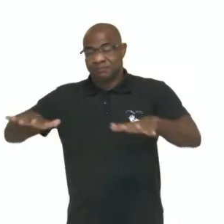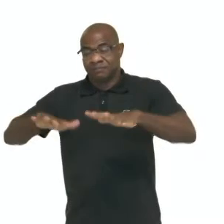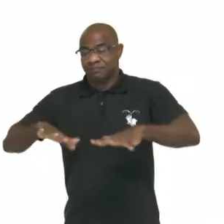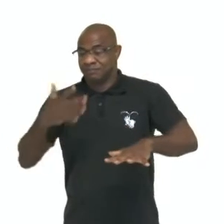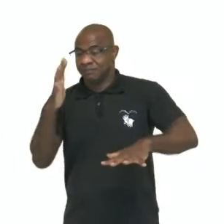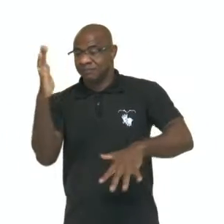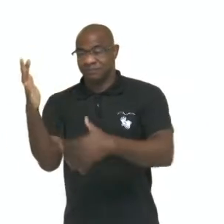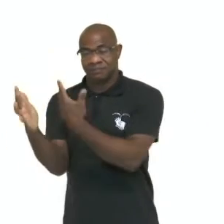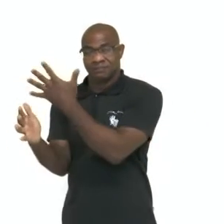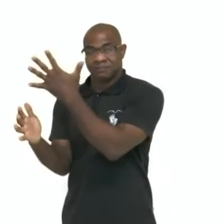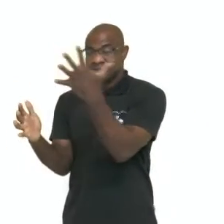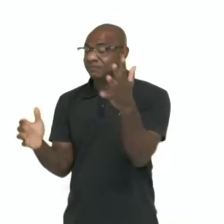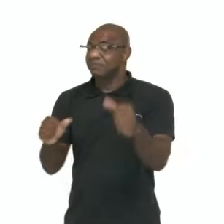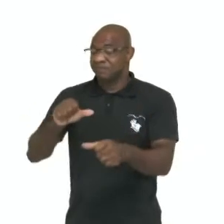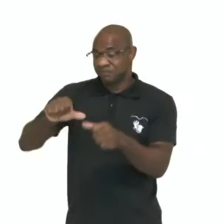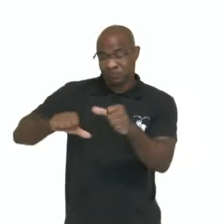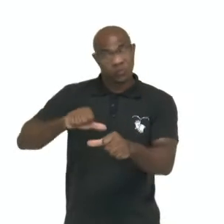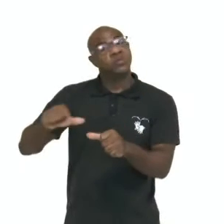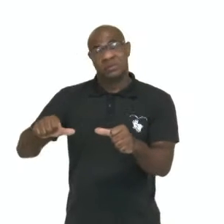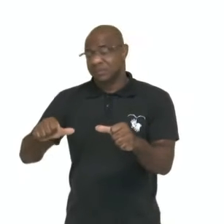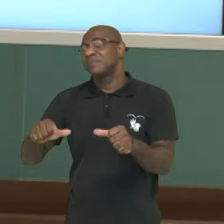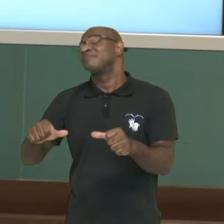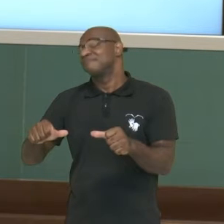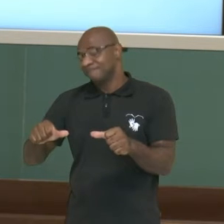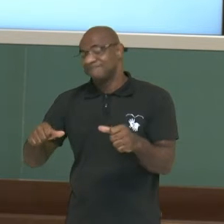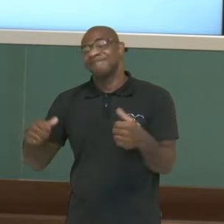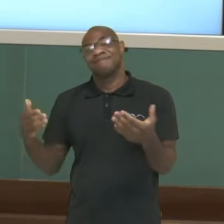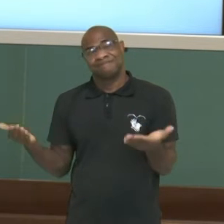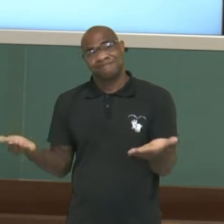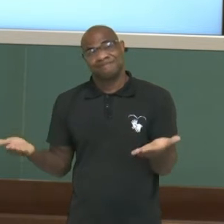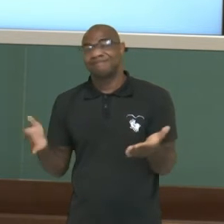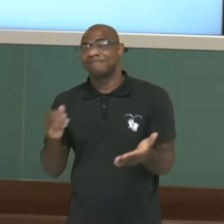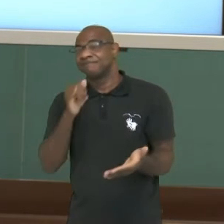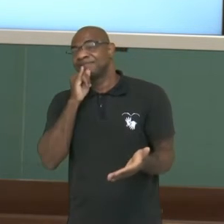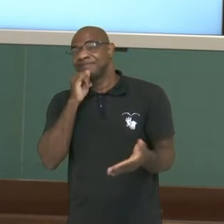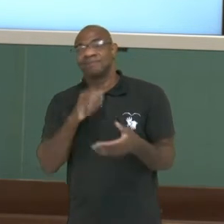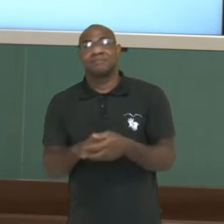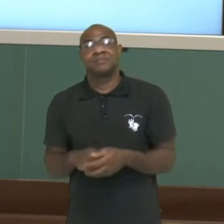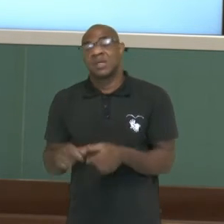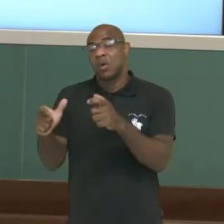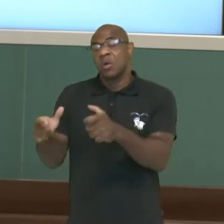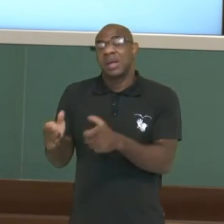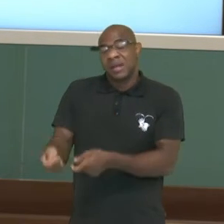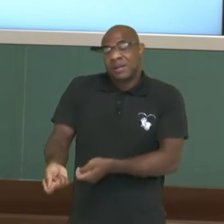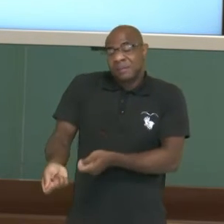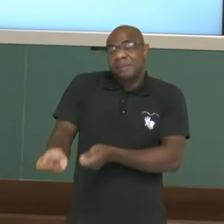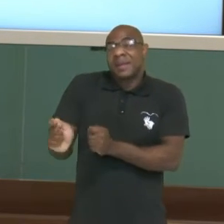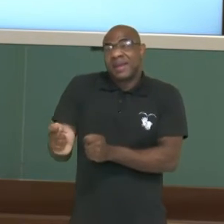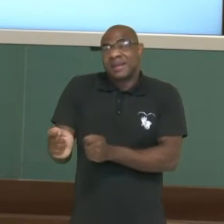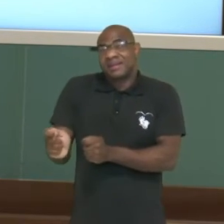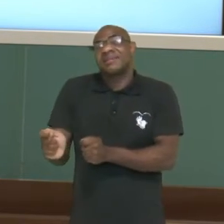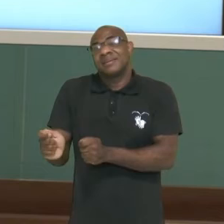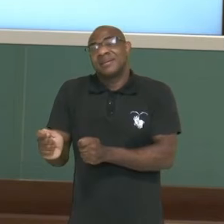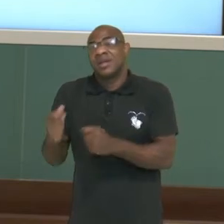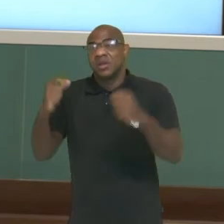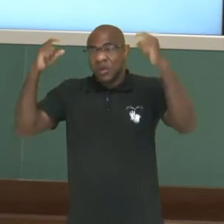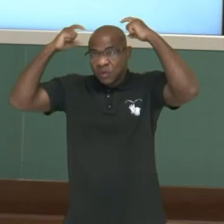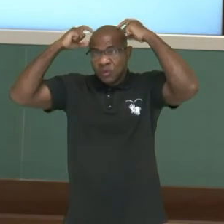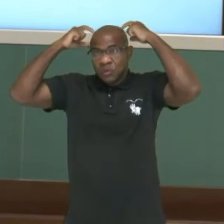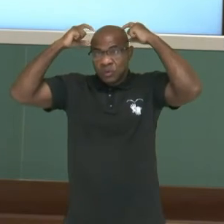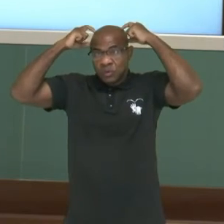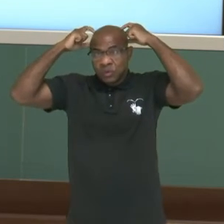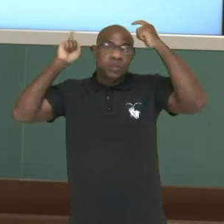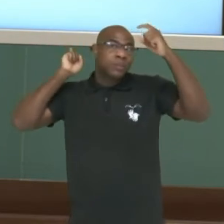vai modificar também toda a dinâmica da natureza, né? Modificar, por exemplo, as áreas de caça dos ursos polares,